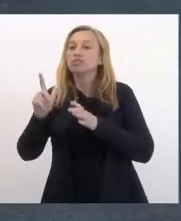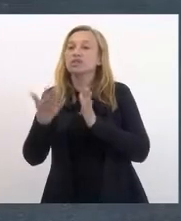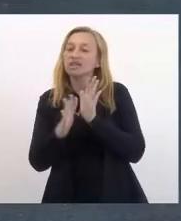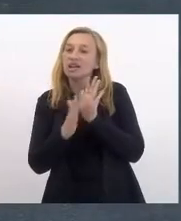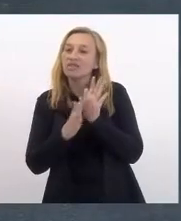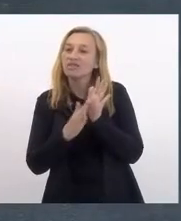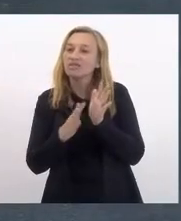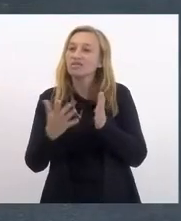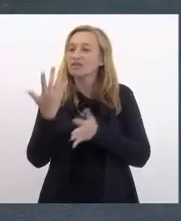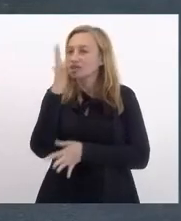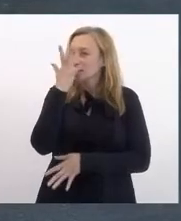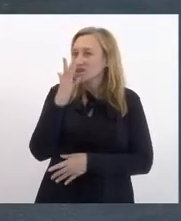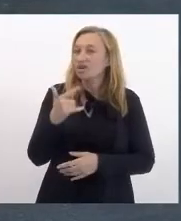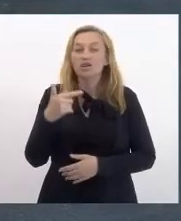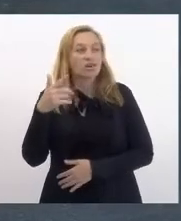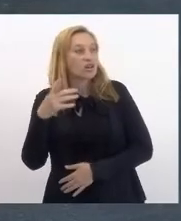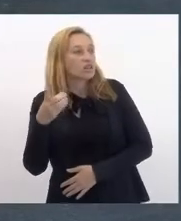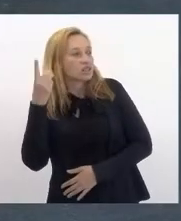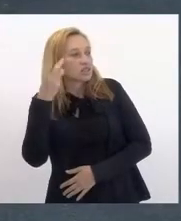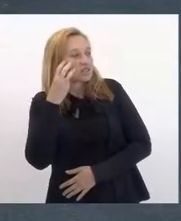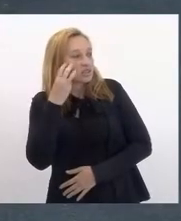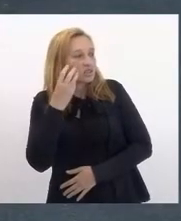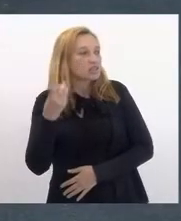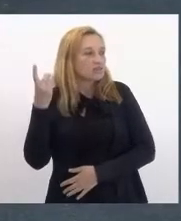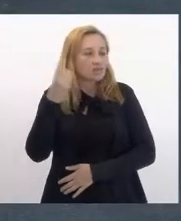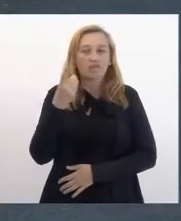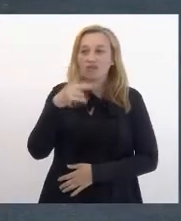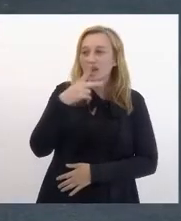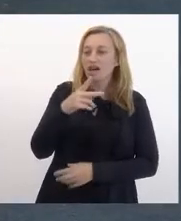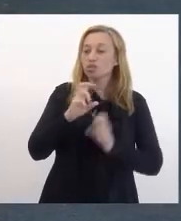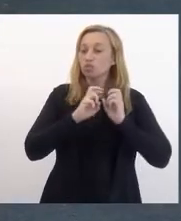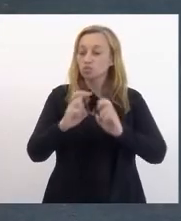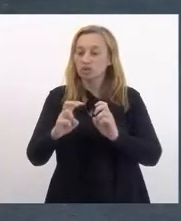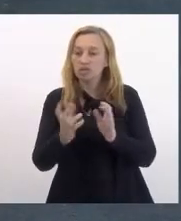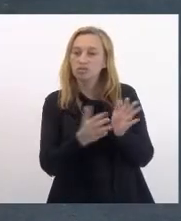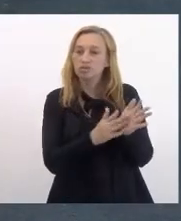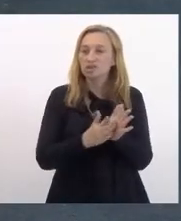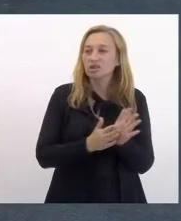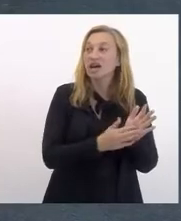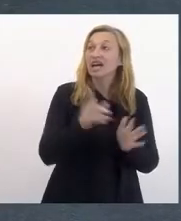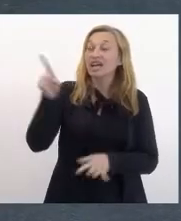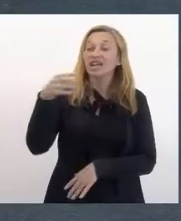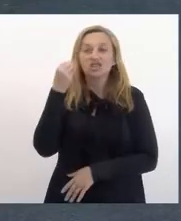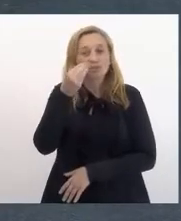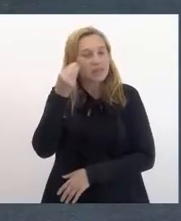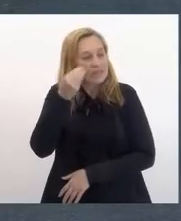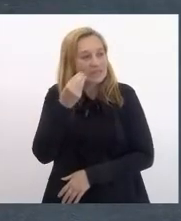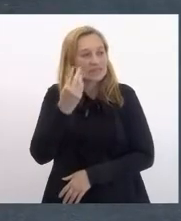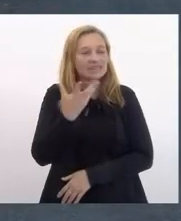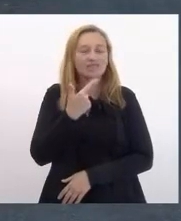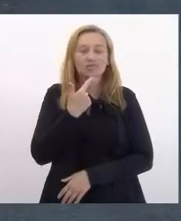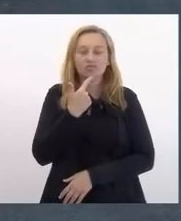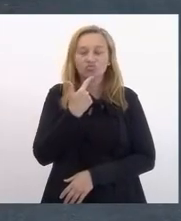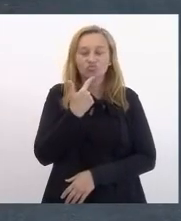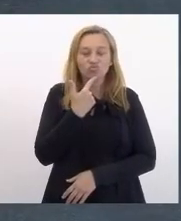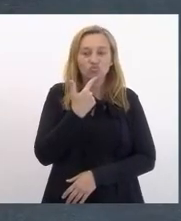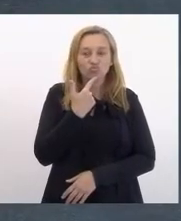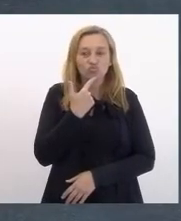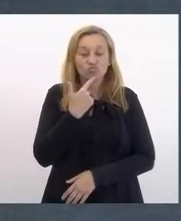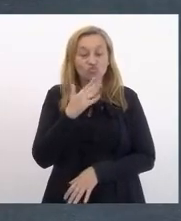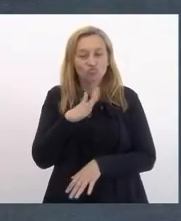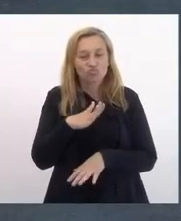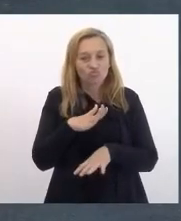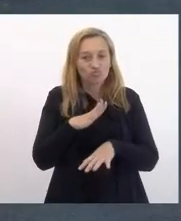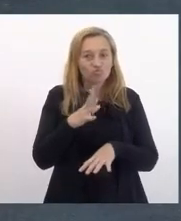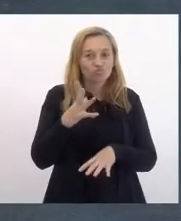aqui também o deputado Valdec falar do trem do samba, estava me lembrando também aquela experiência que eu considero, né, mais rica